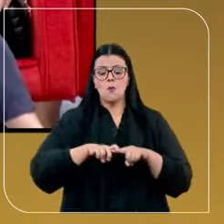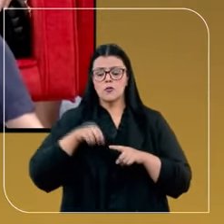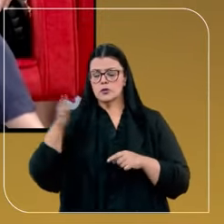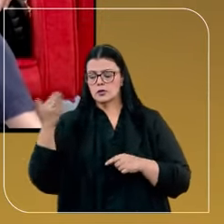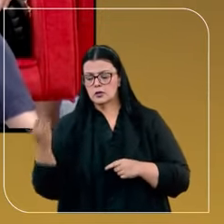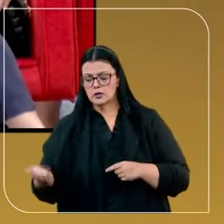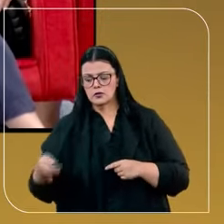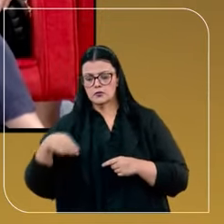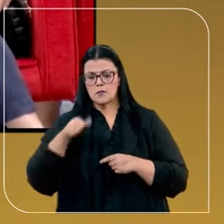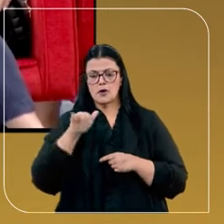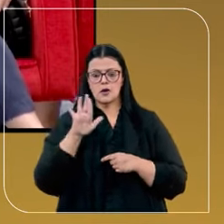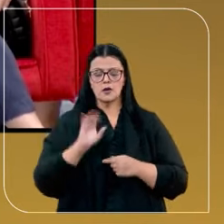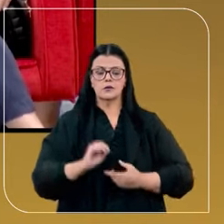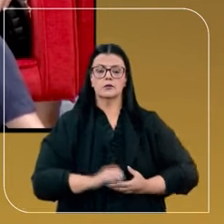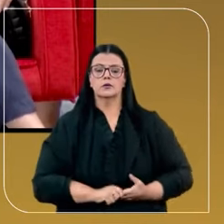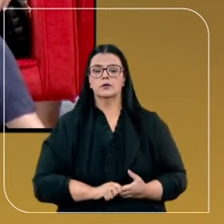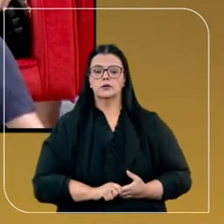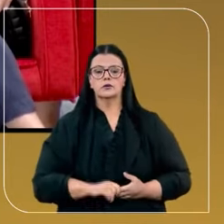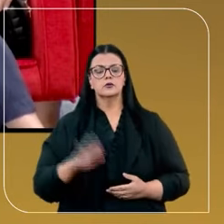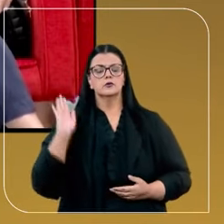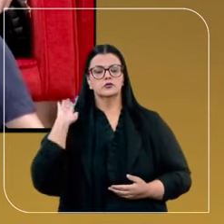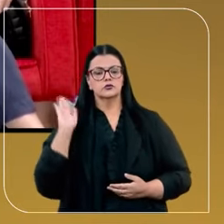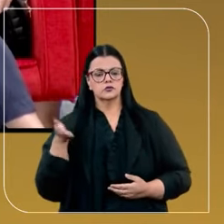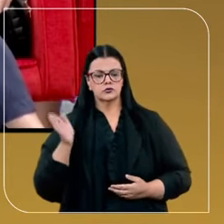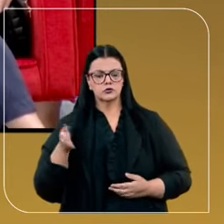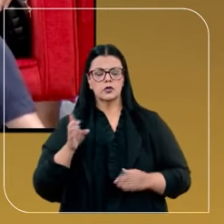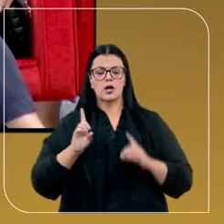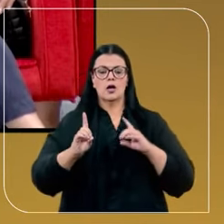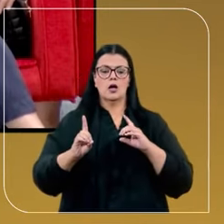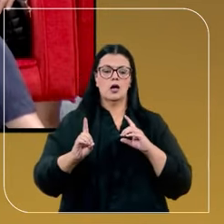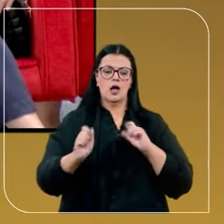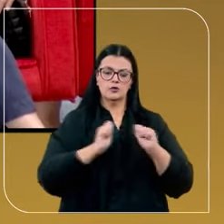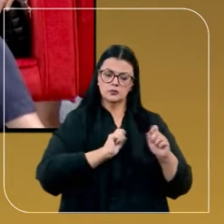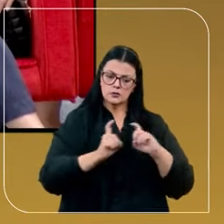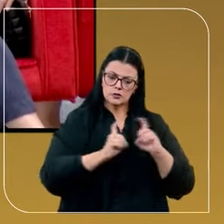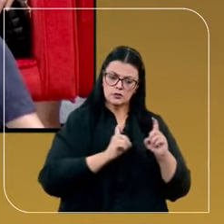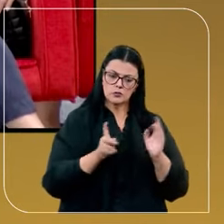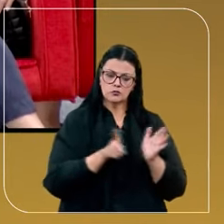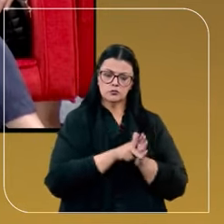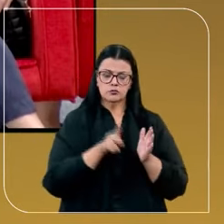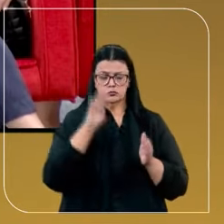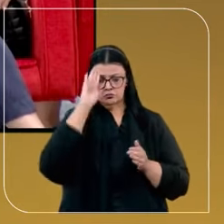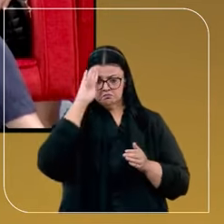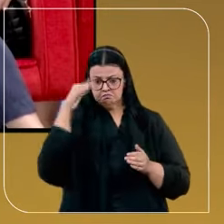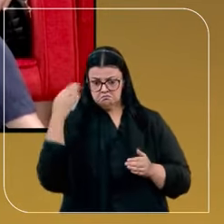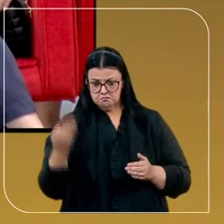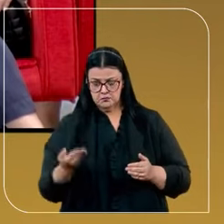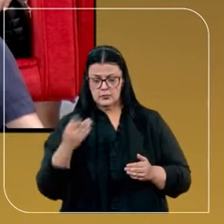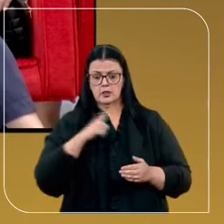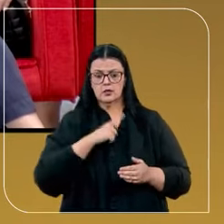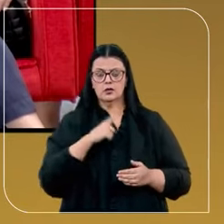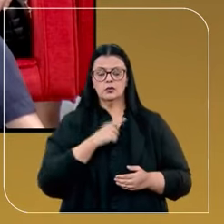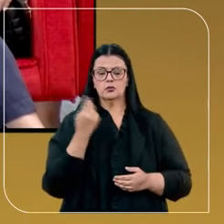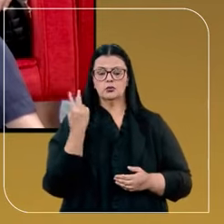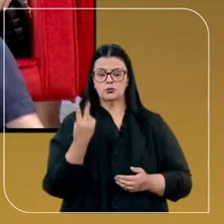já realçar na administração de Vossa Excelência pelo menos duas grandes